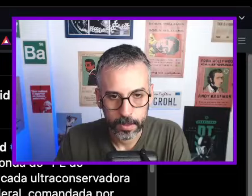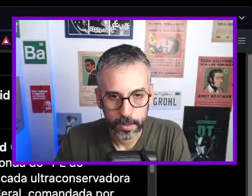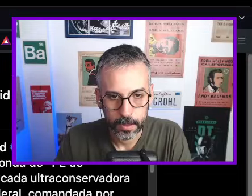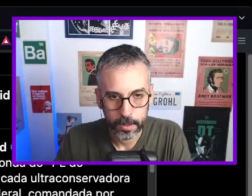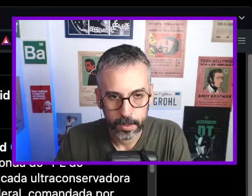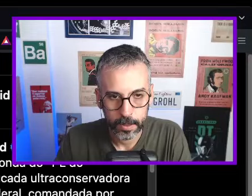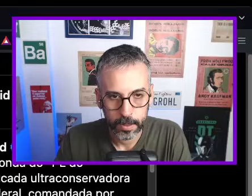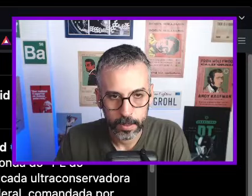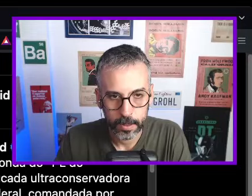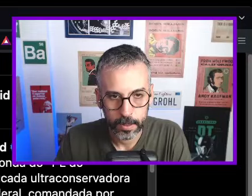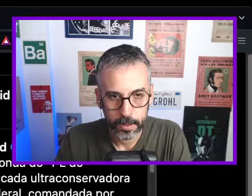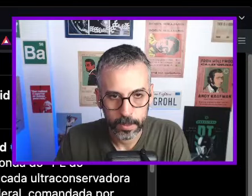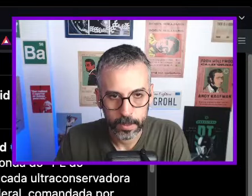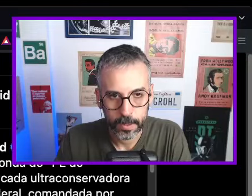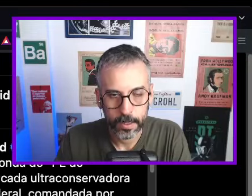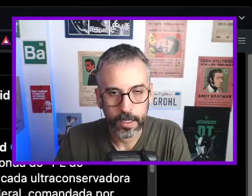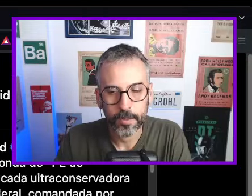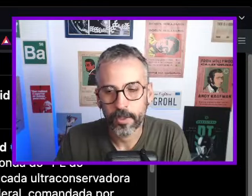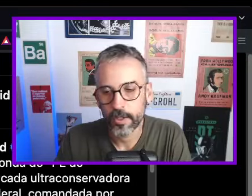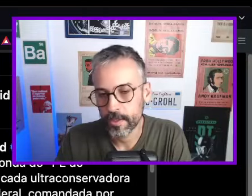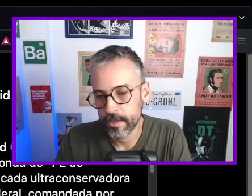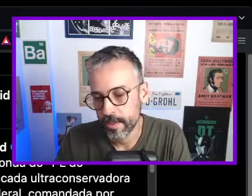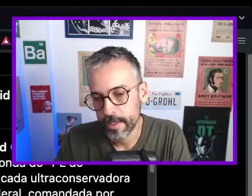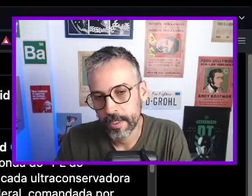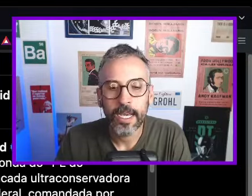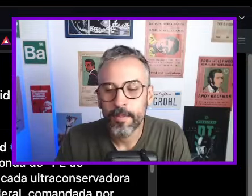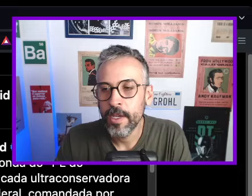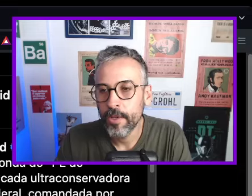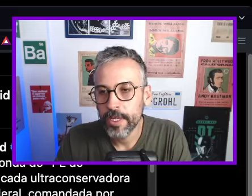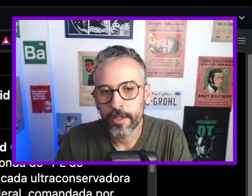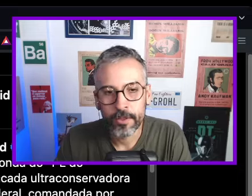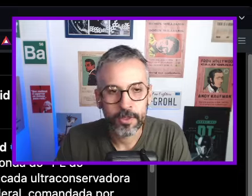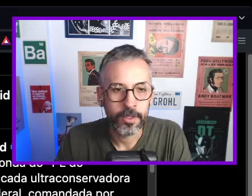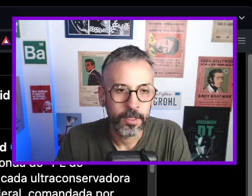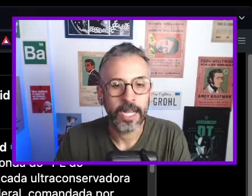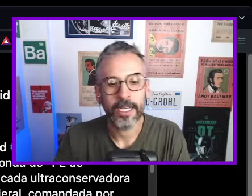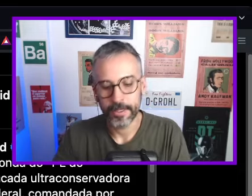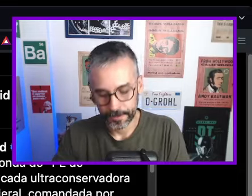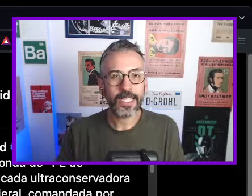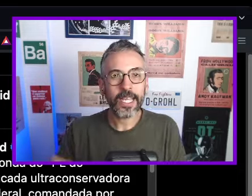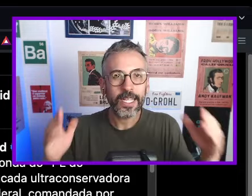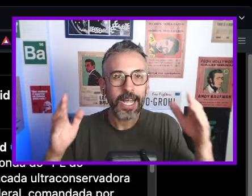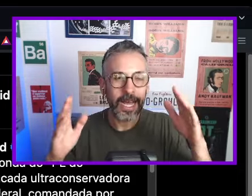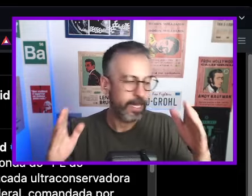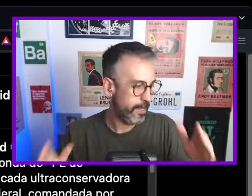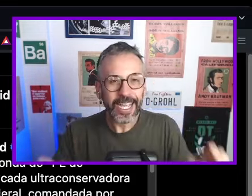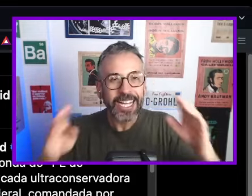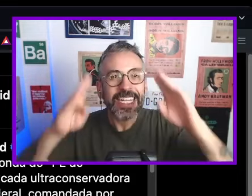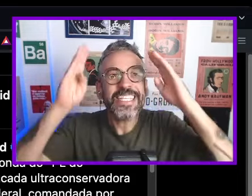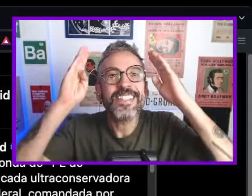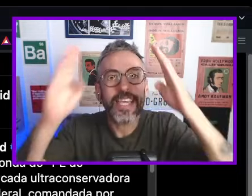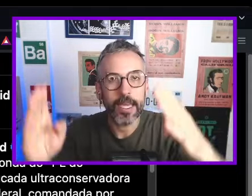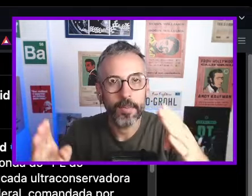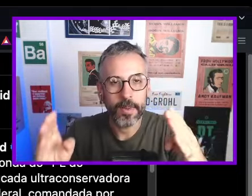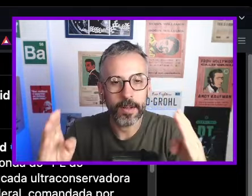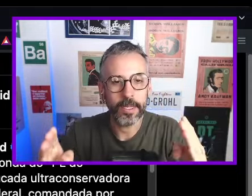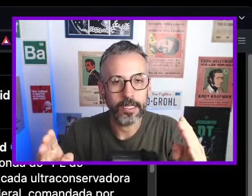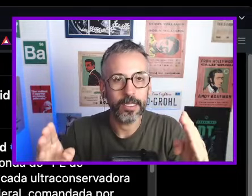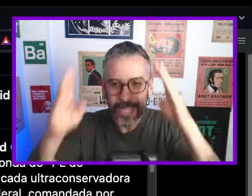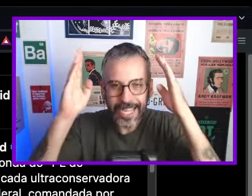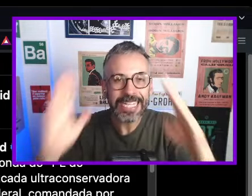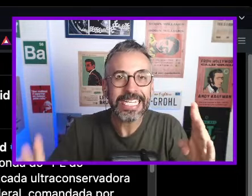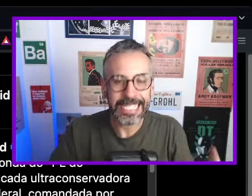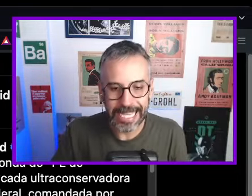Será que vão antecipar o meu parto? Ai, meu Deus. Ai, meu Deus. Olha, vocês têm que dar, vocês têm que agradecer,